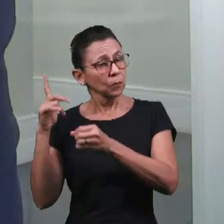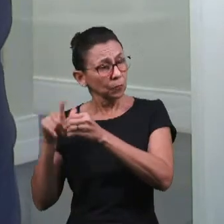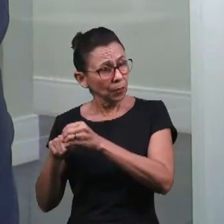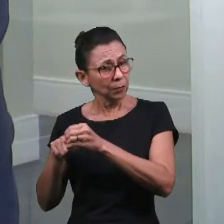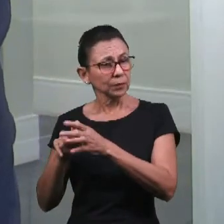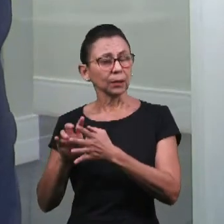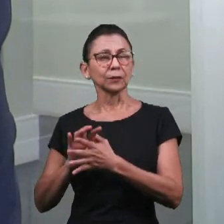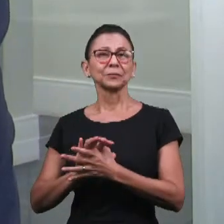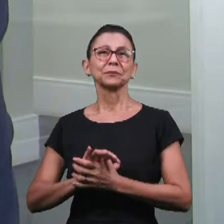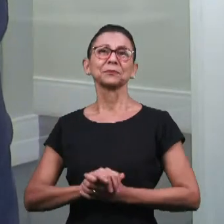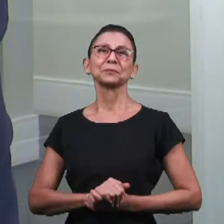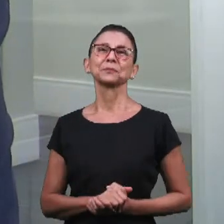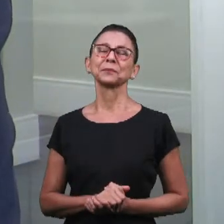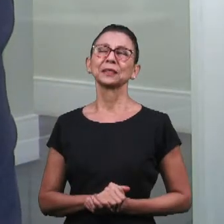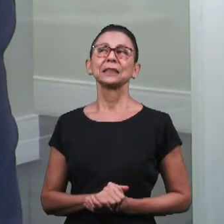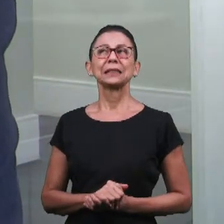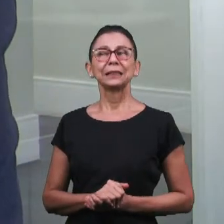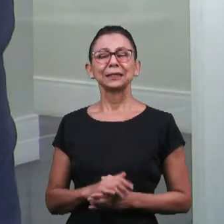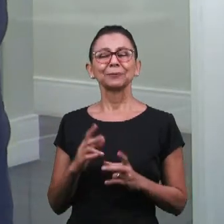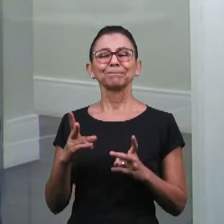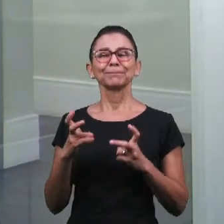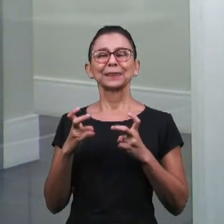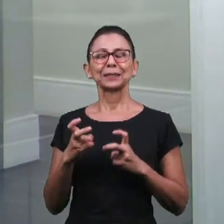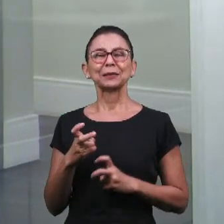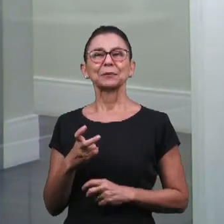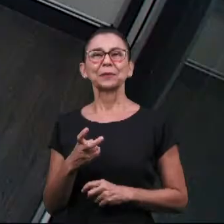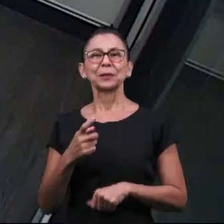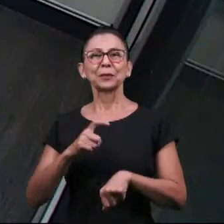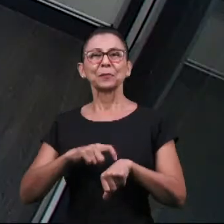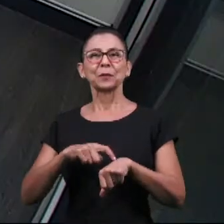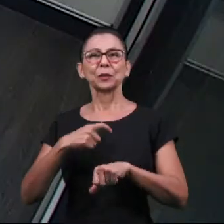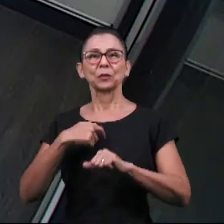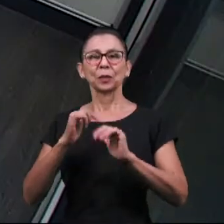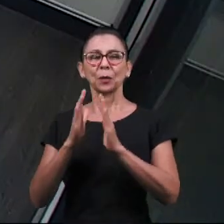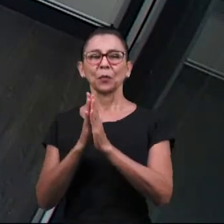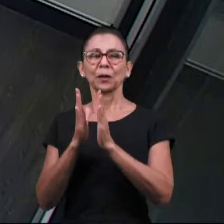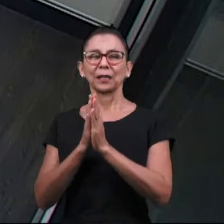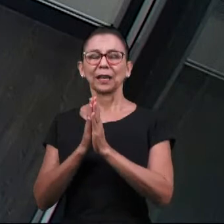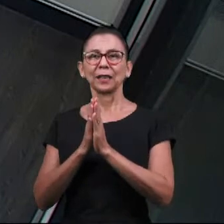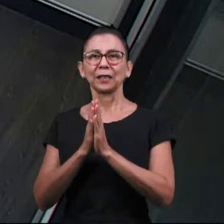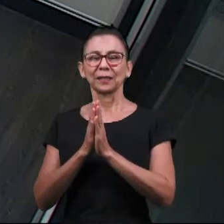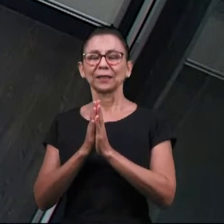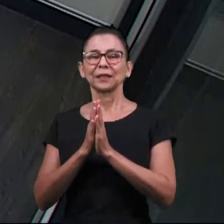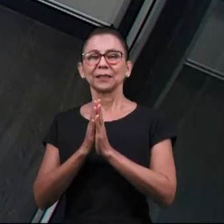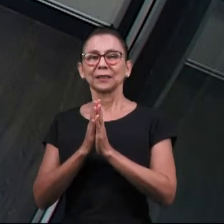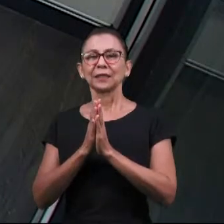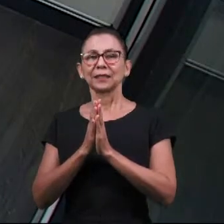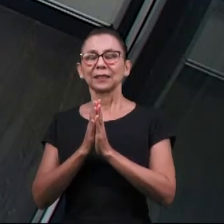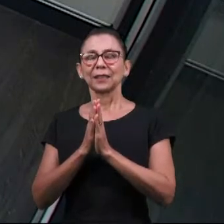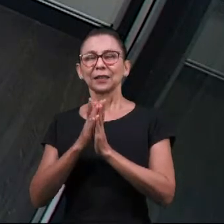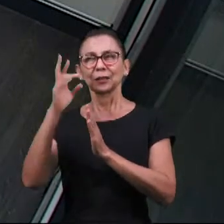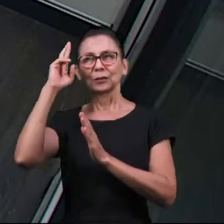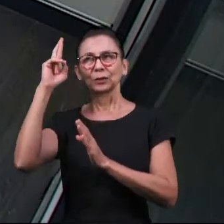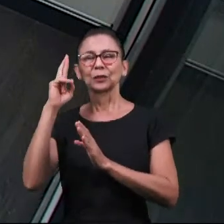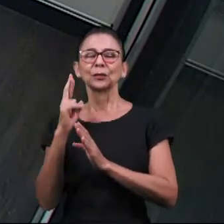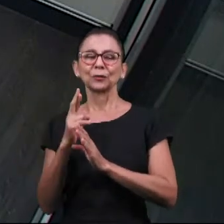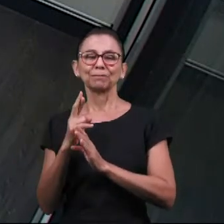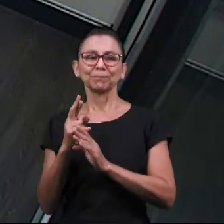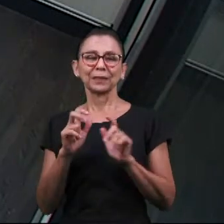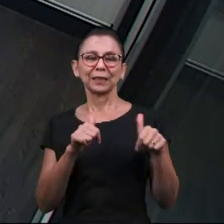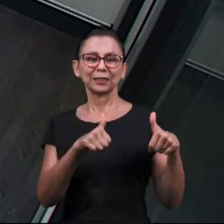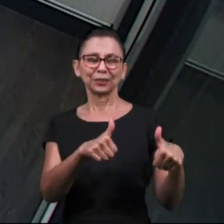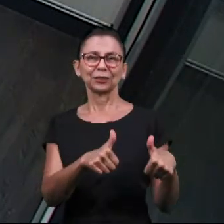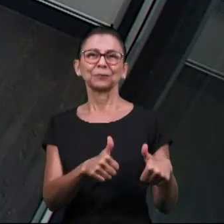já tinha movido todas as coisas. Aleluia. E a dependência da oração é esta. Isso, assim, foi muito marcante para mim. Glória a Jesus. Em Mateus